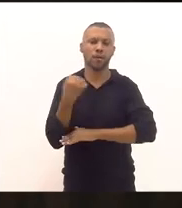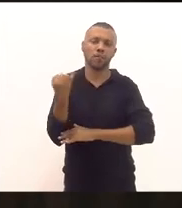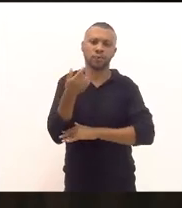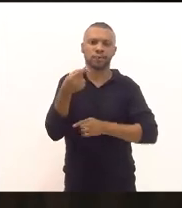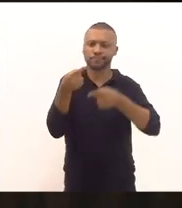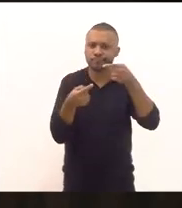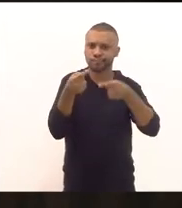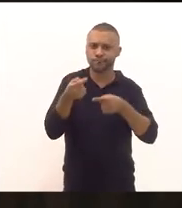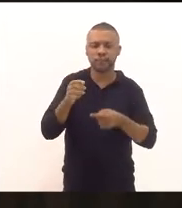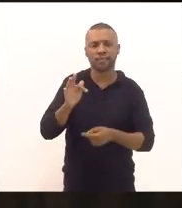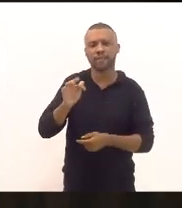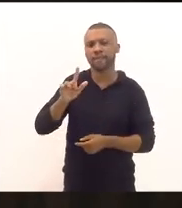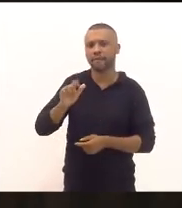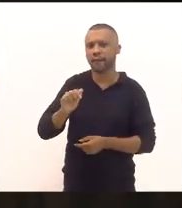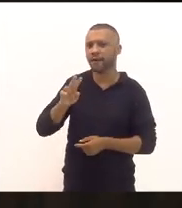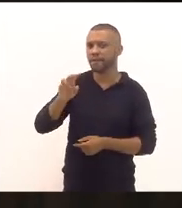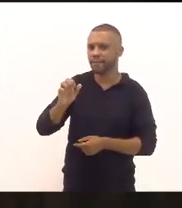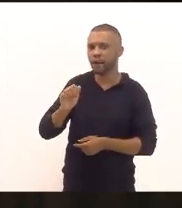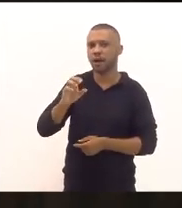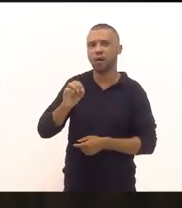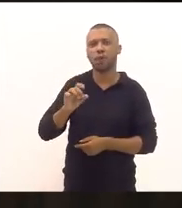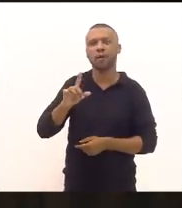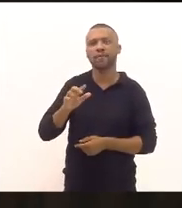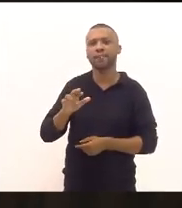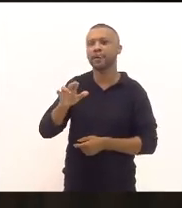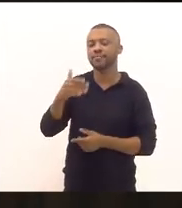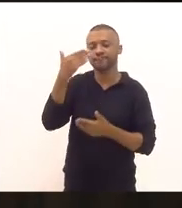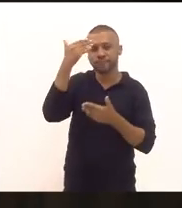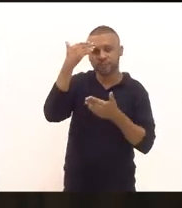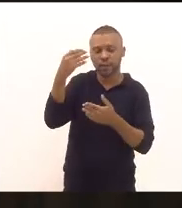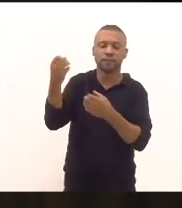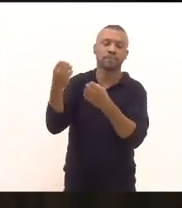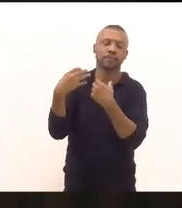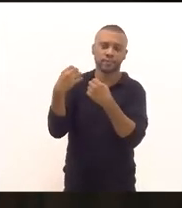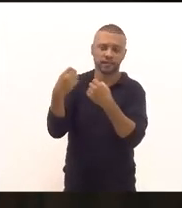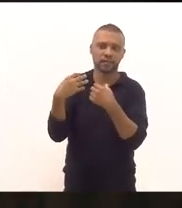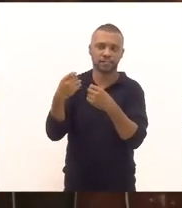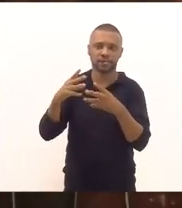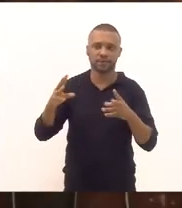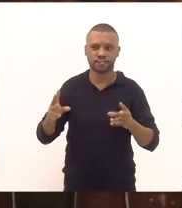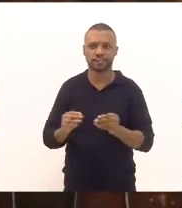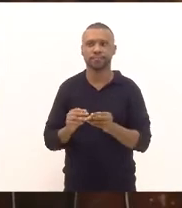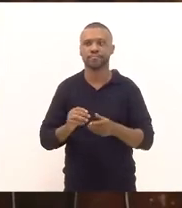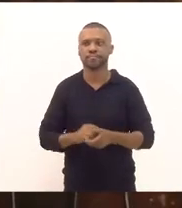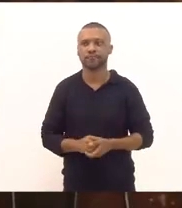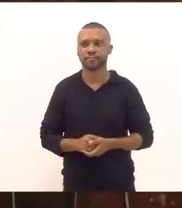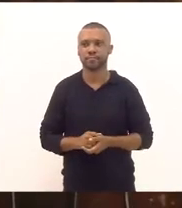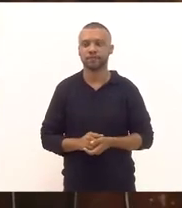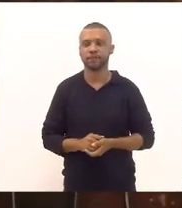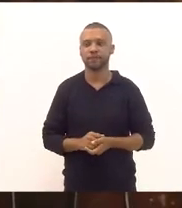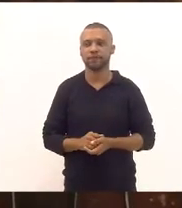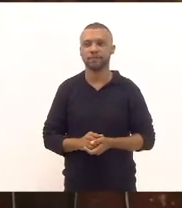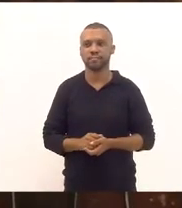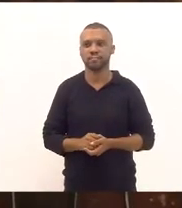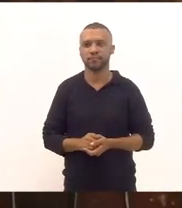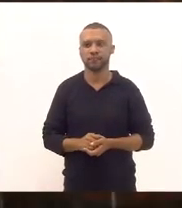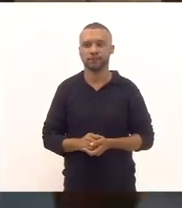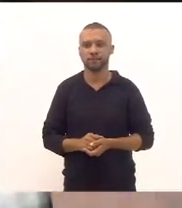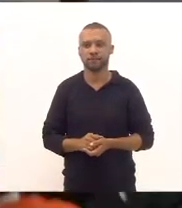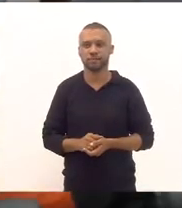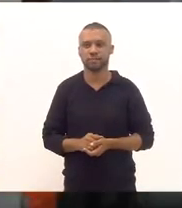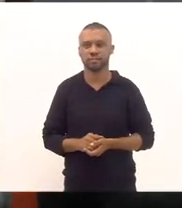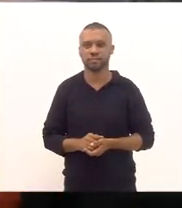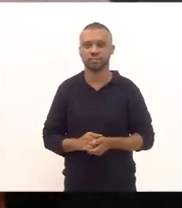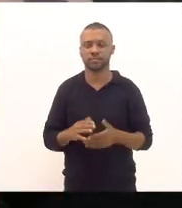Flávia Oliveira muito obrigada pela sua presença e obrigada também pelos ensinamentos a deputada